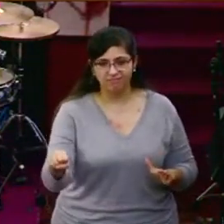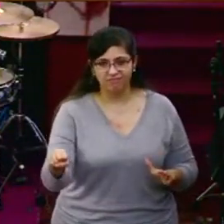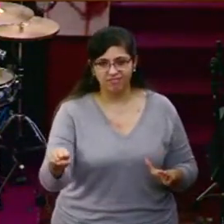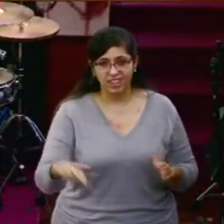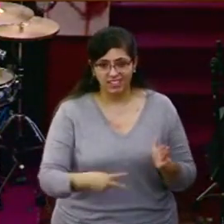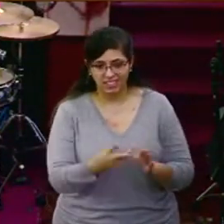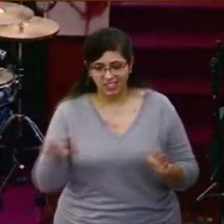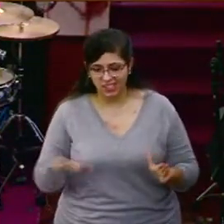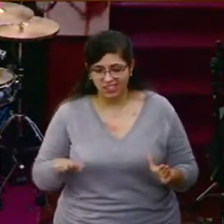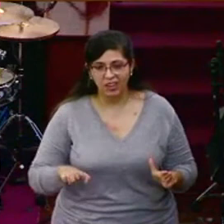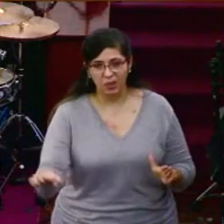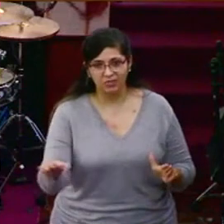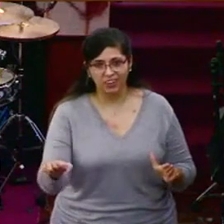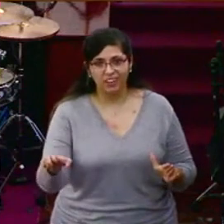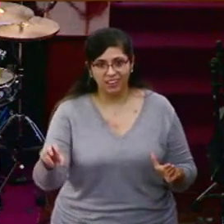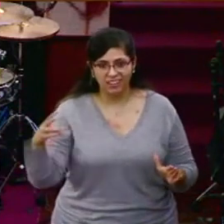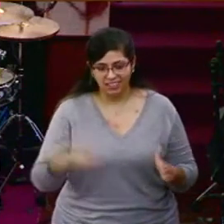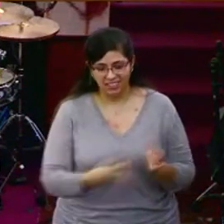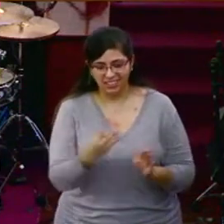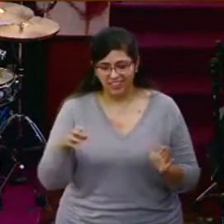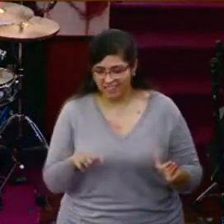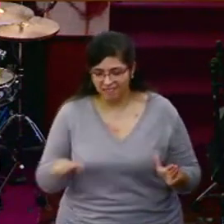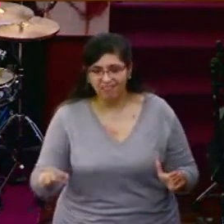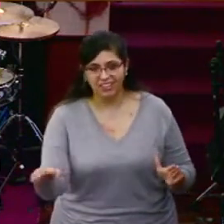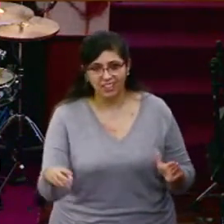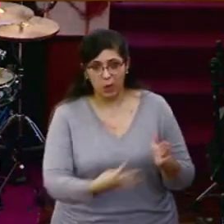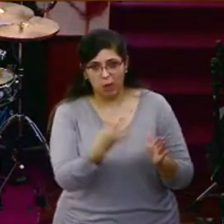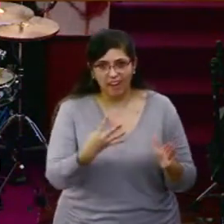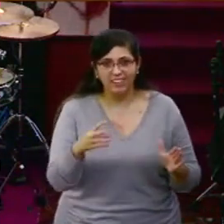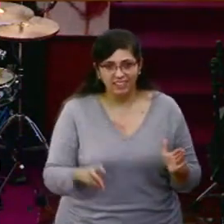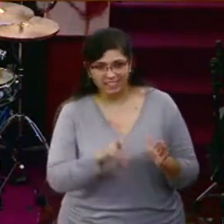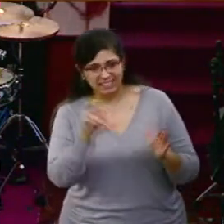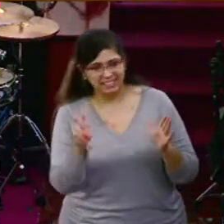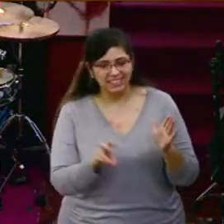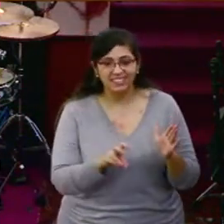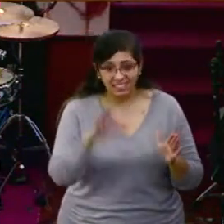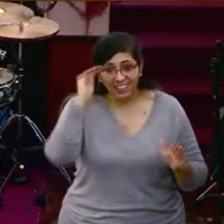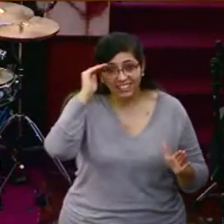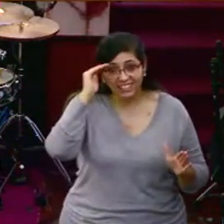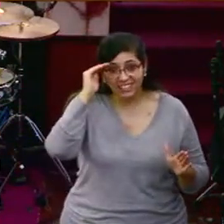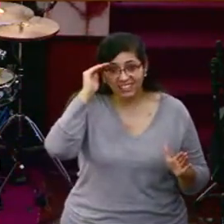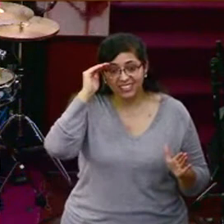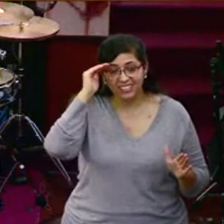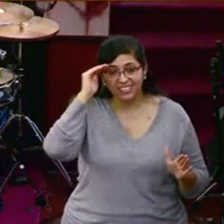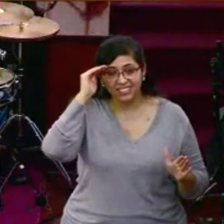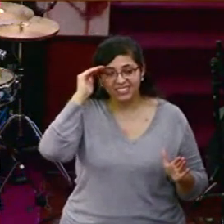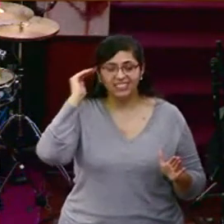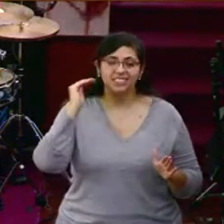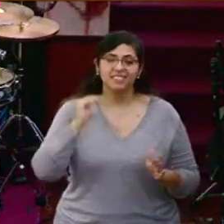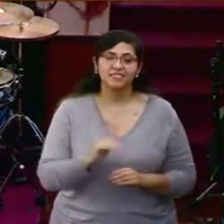fazer a segunda marcha em fazer a terceira marcha tem que fazer a quarta marcha isso já não é mais força se a velocidade